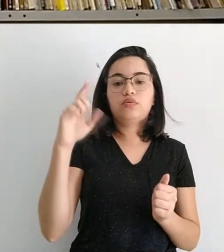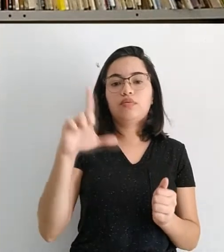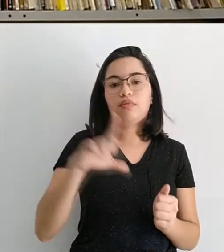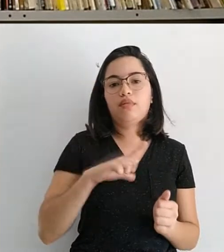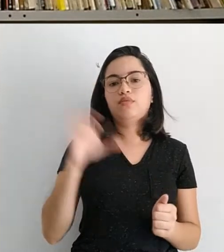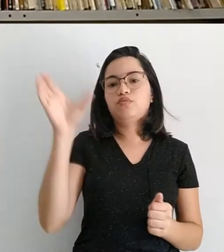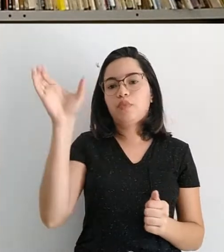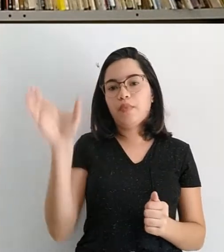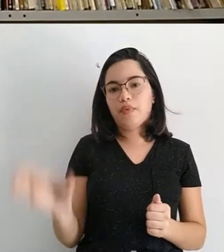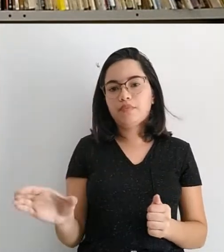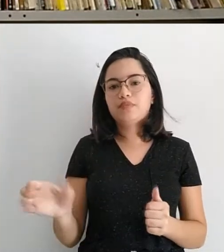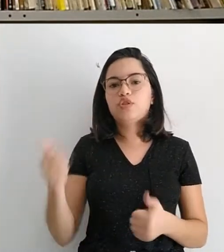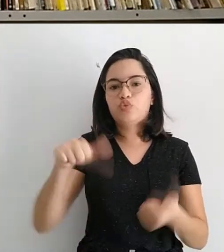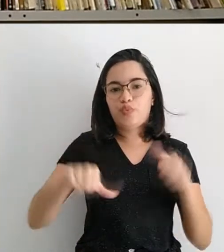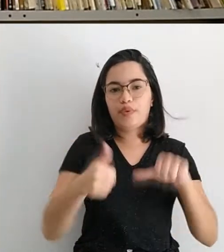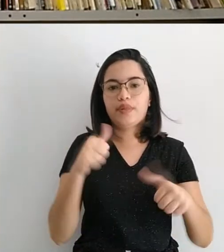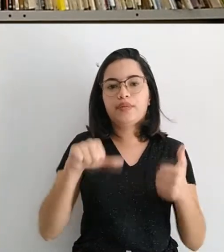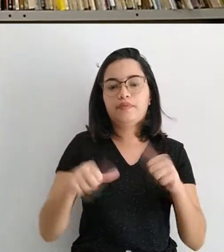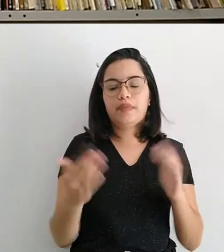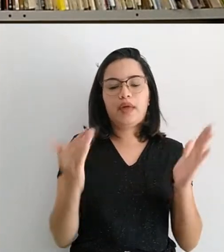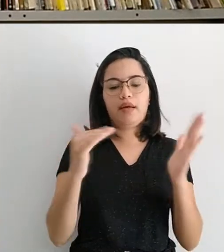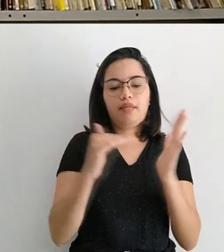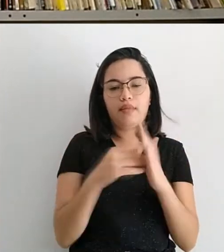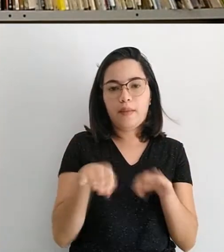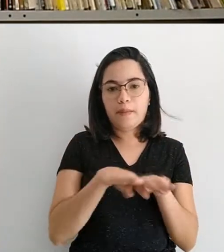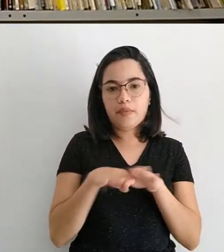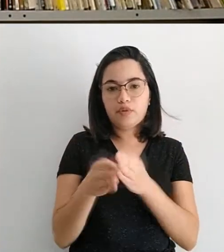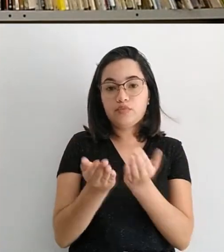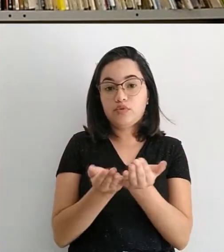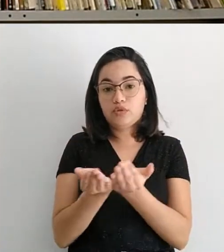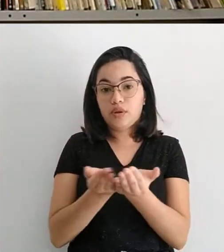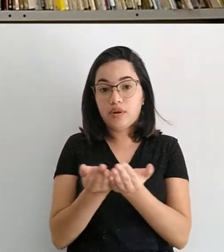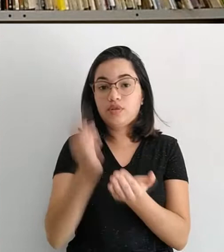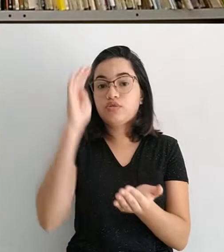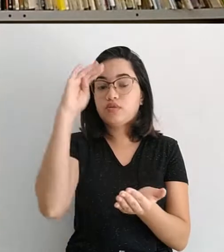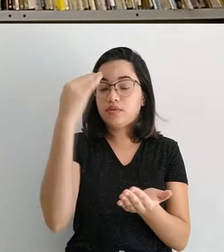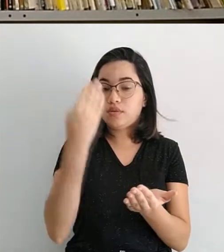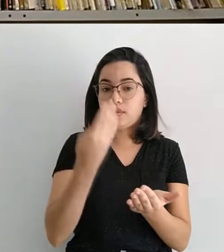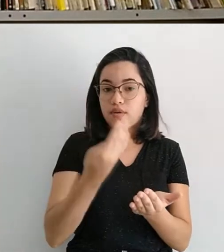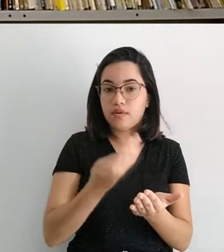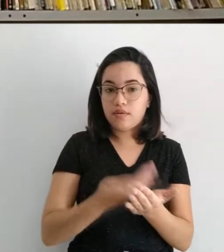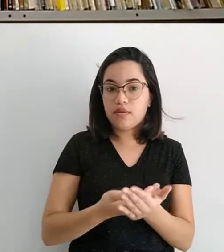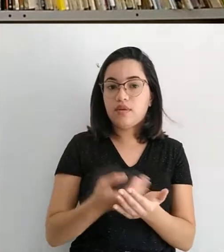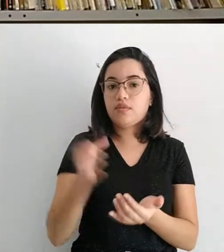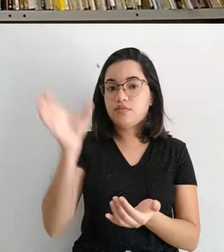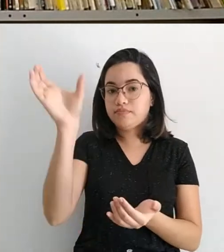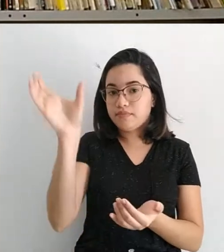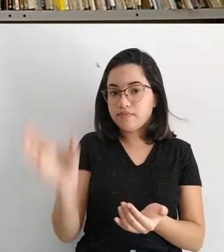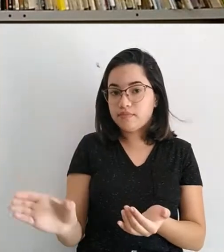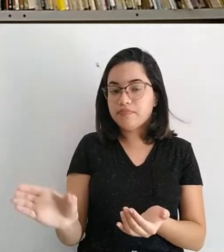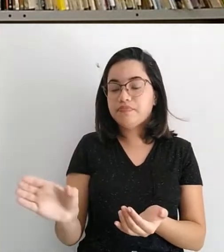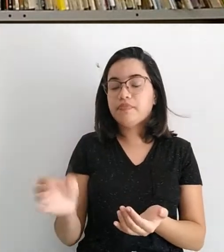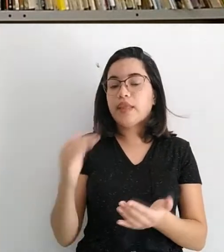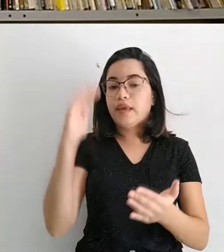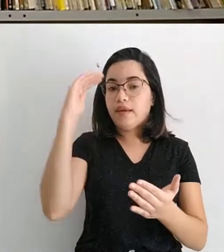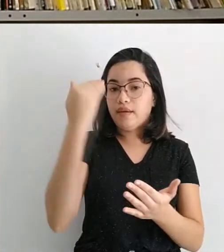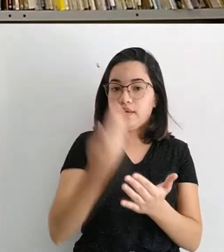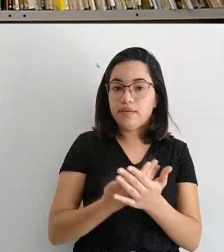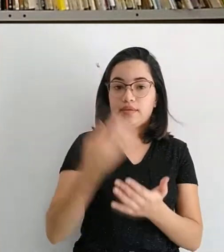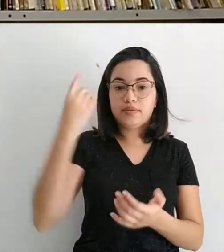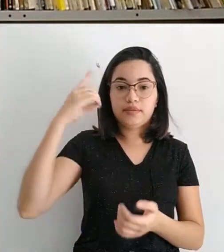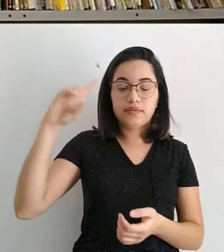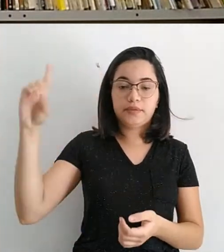esses atributos. Até mesmo os crentes, né, que creem nesses atributos, creem em